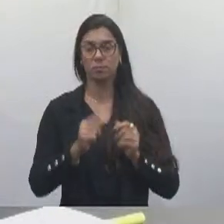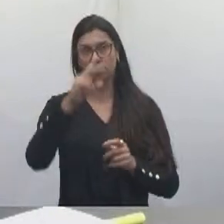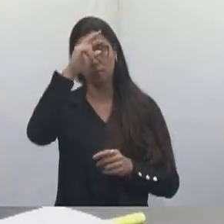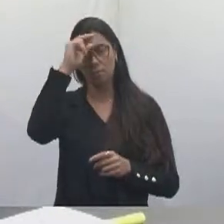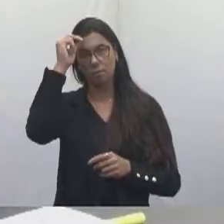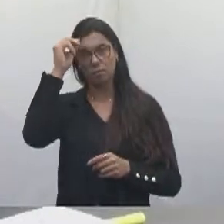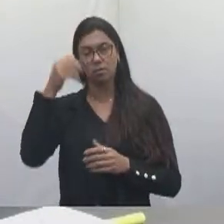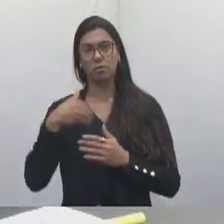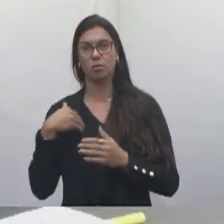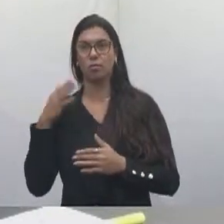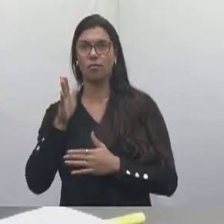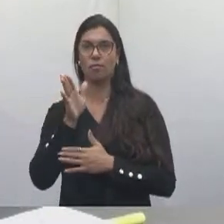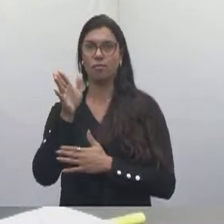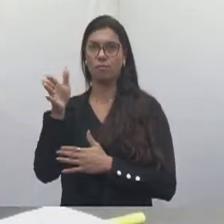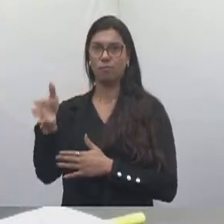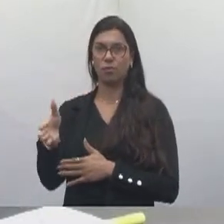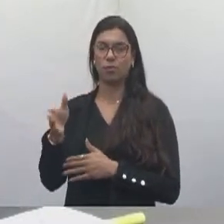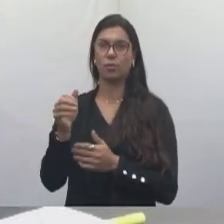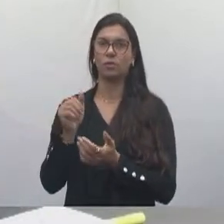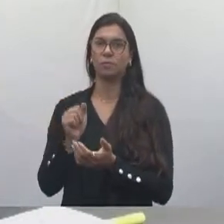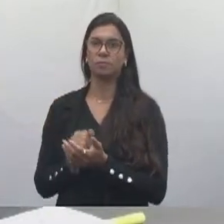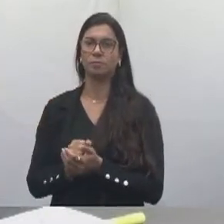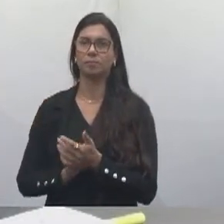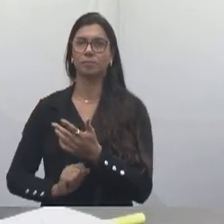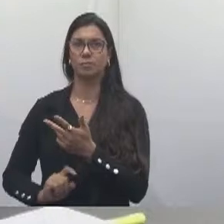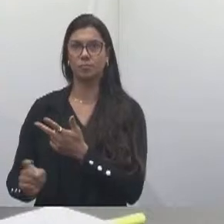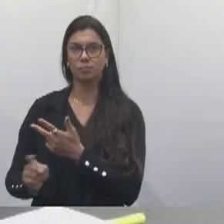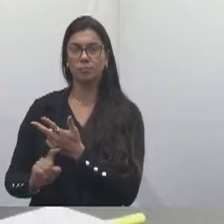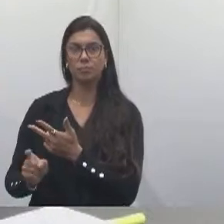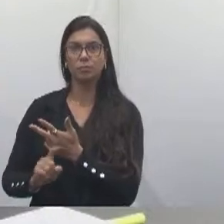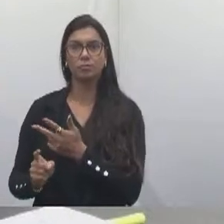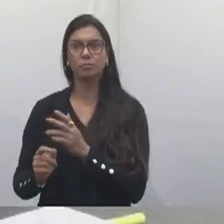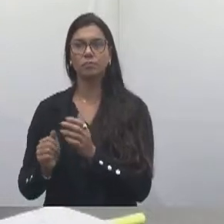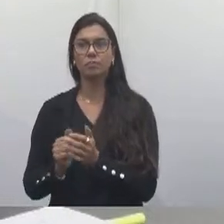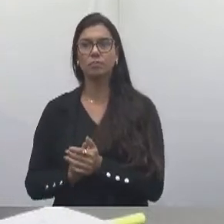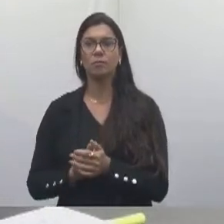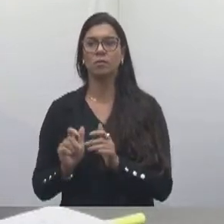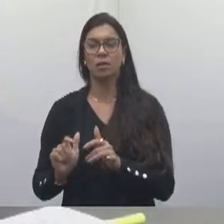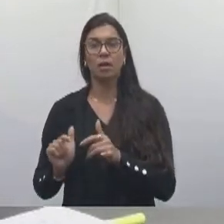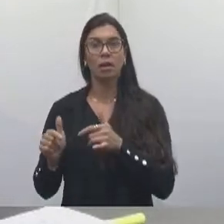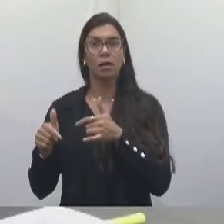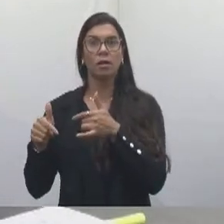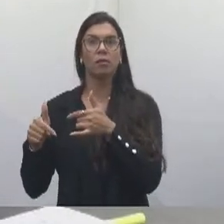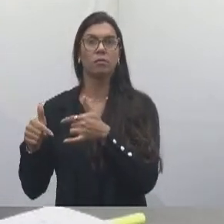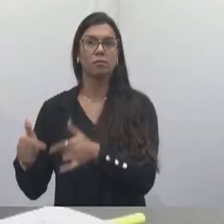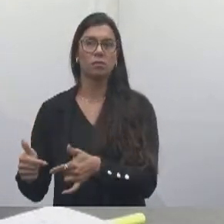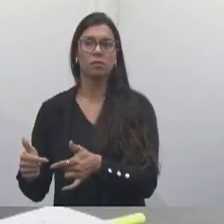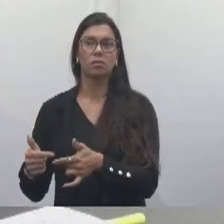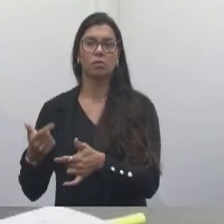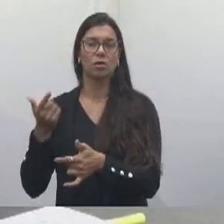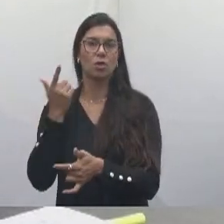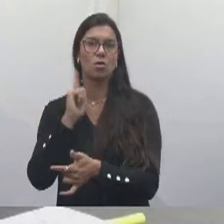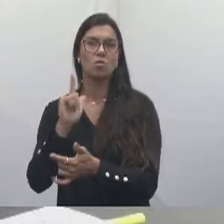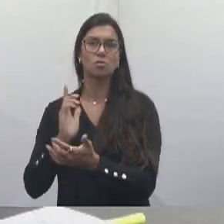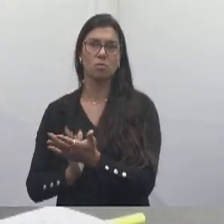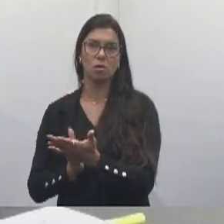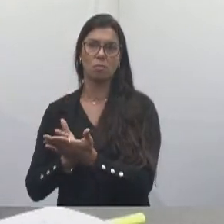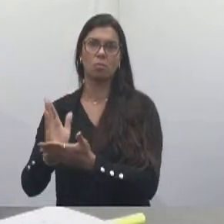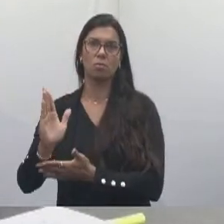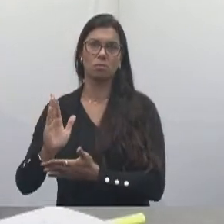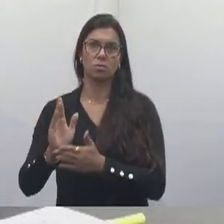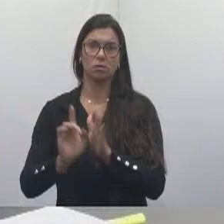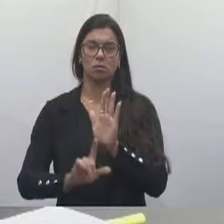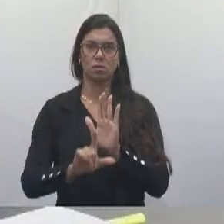justiça, justamente com a união aí dos prefeitos a nível federal, e conseguiu aí a aprovação dessa lei